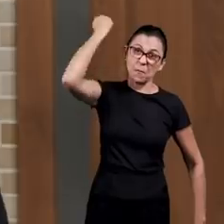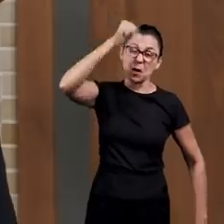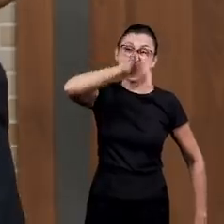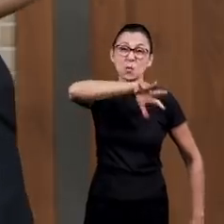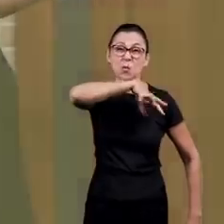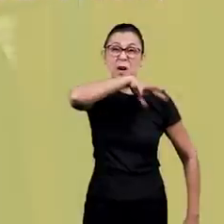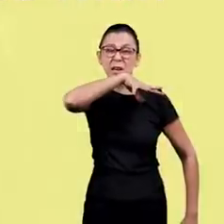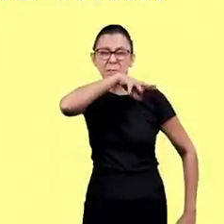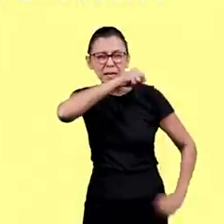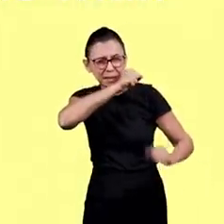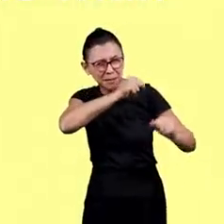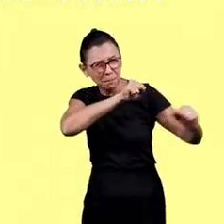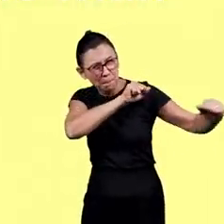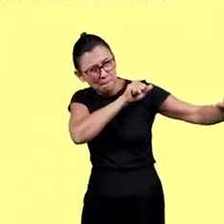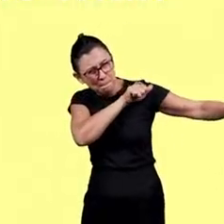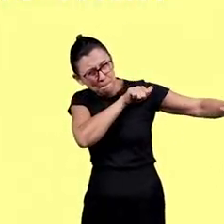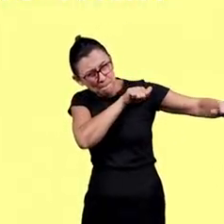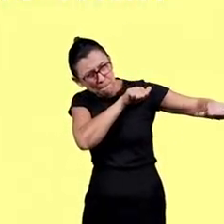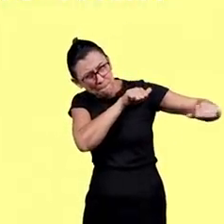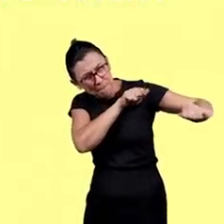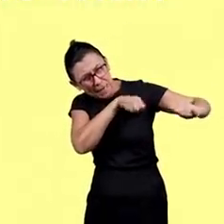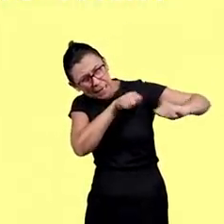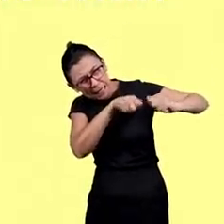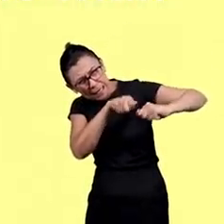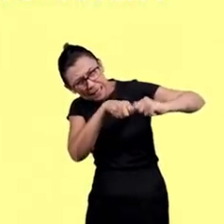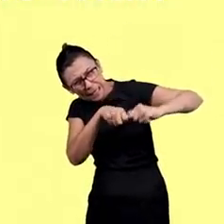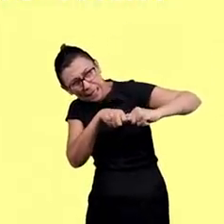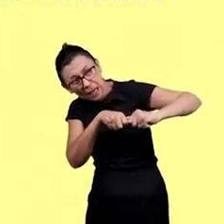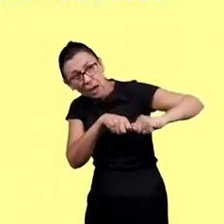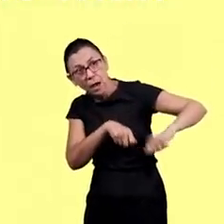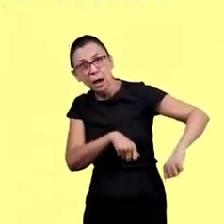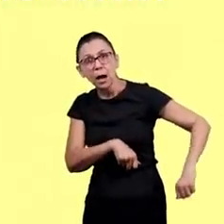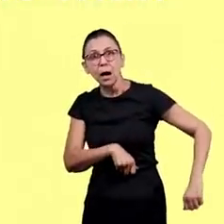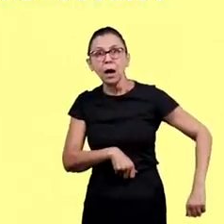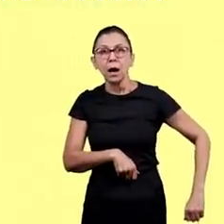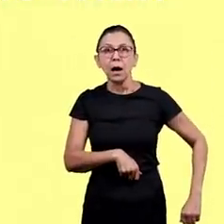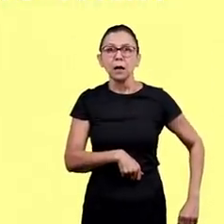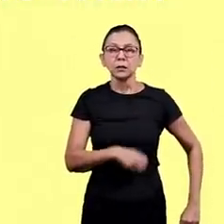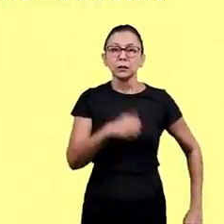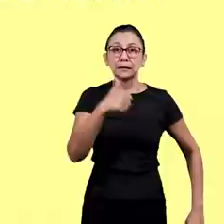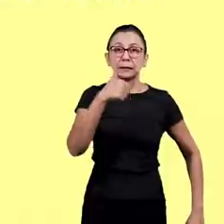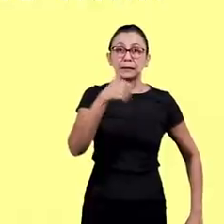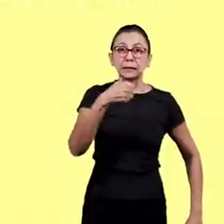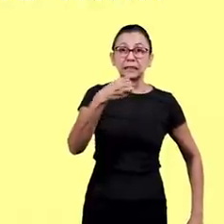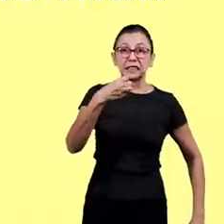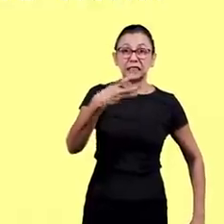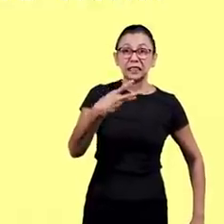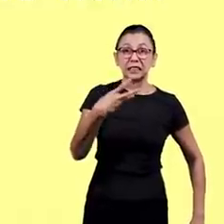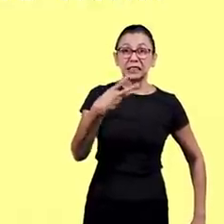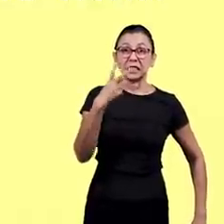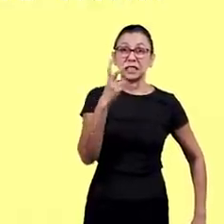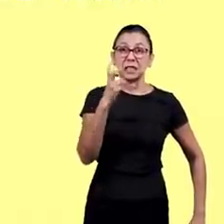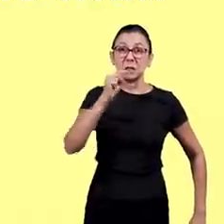contar. Esse exército tinha 135 mil